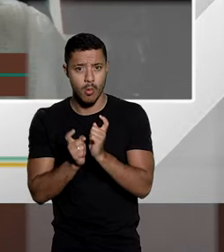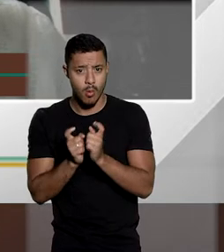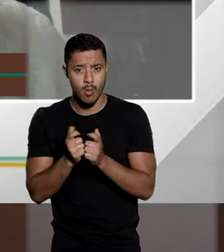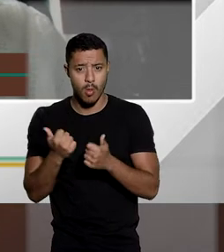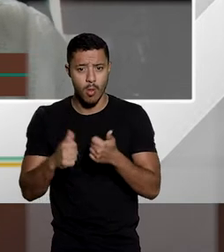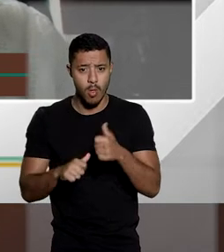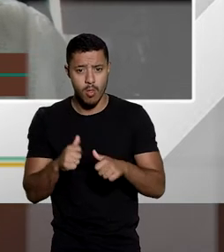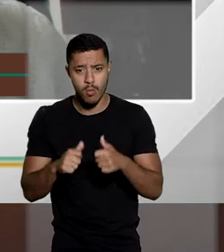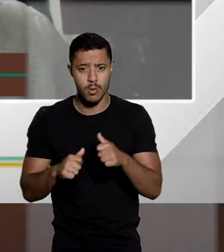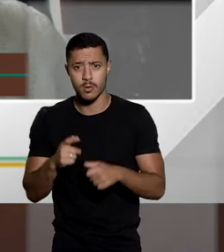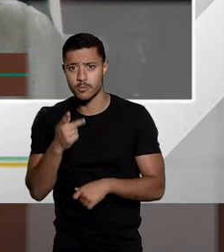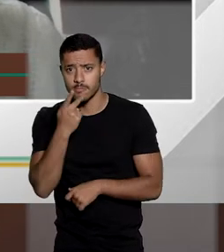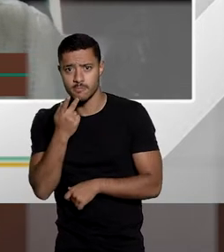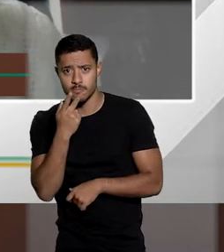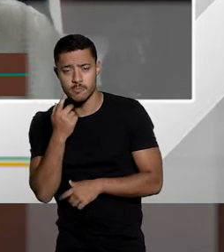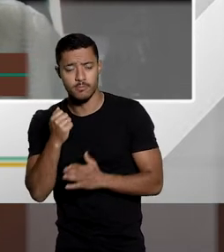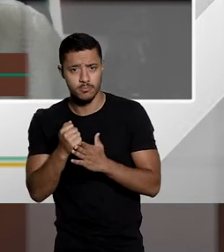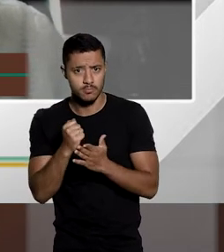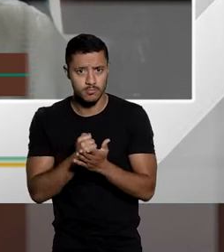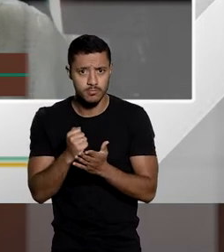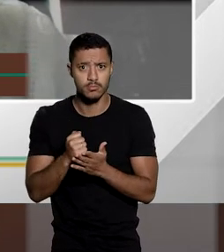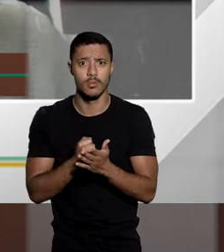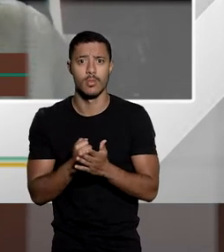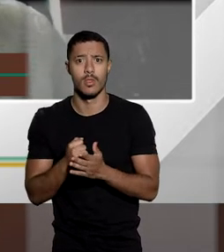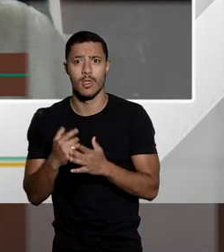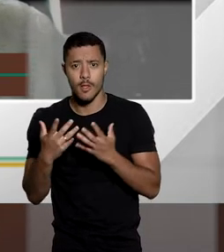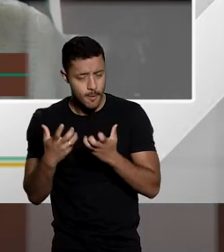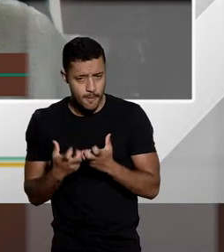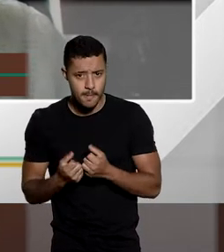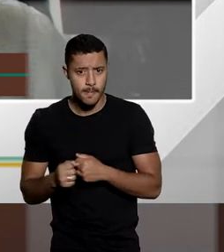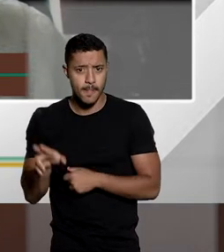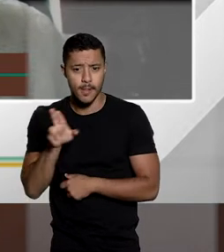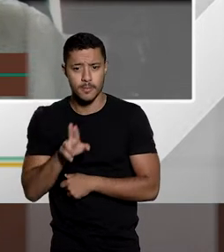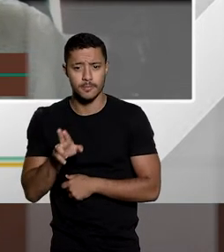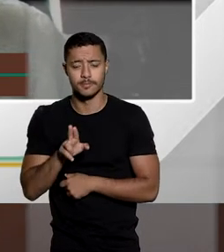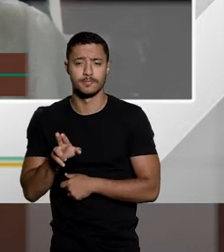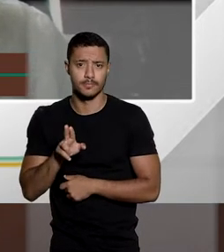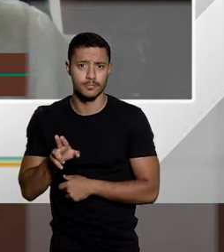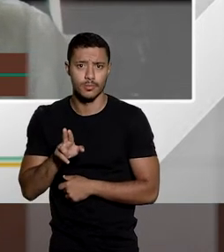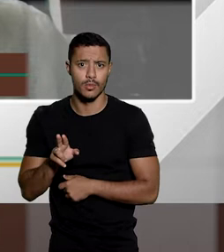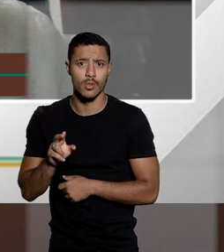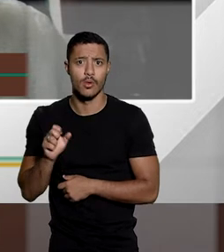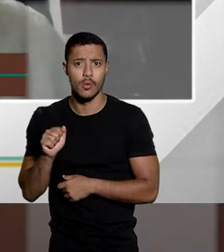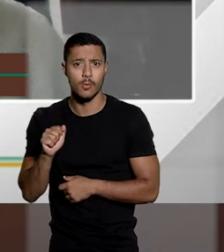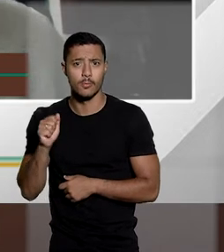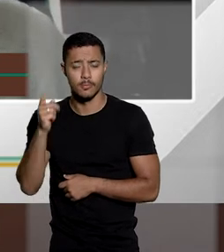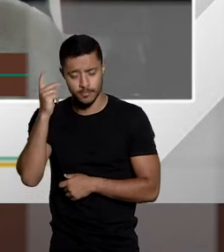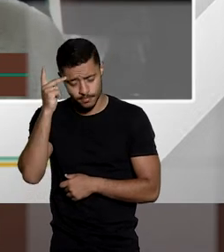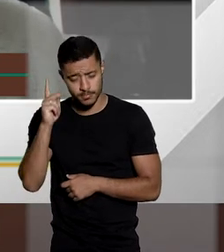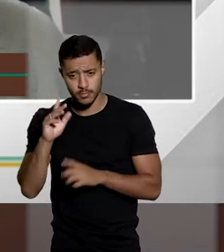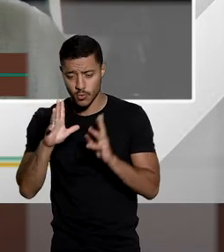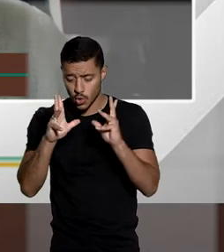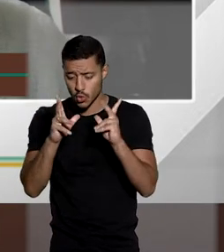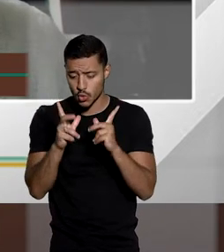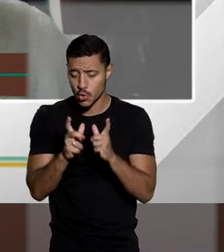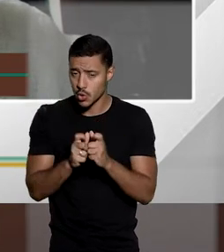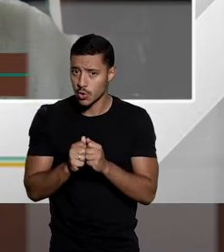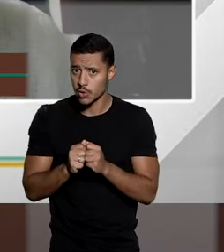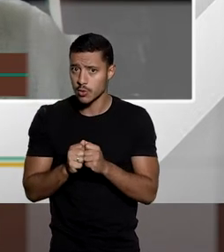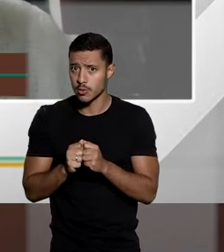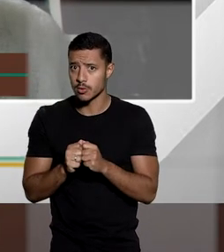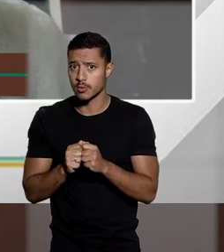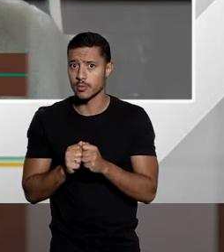ela celebra esse tipo de contrato é a obtenção de uma utilidade pública, ou para a coletividade, ou